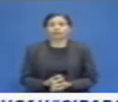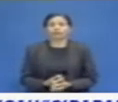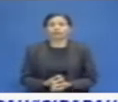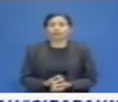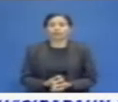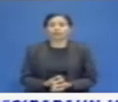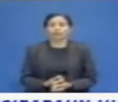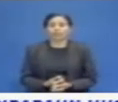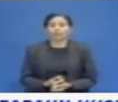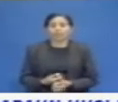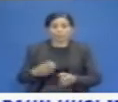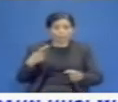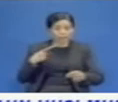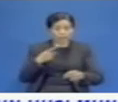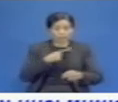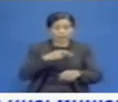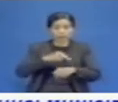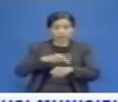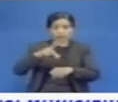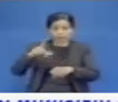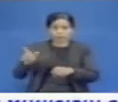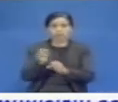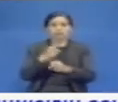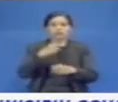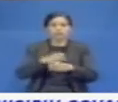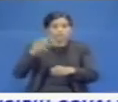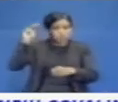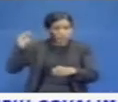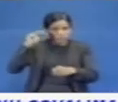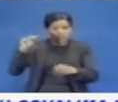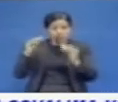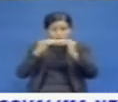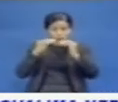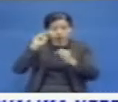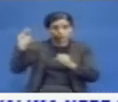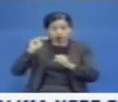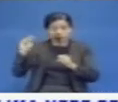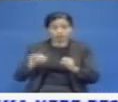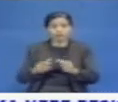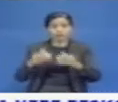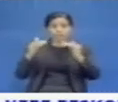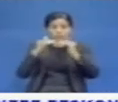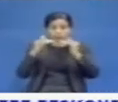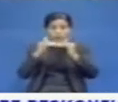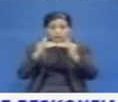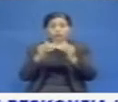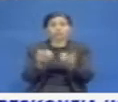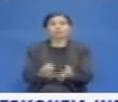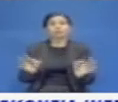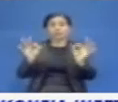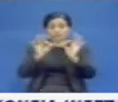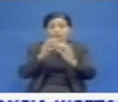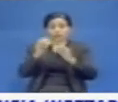Parlamento Nacional realiza segunda-feira na plenária ho azenda única con aba conta zeral estado tinan rihun rua